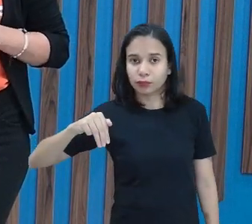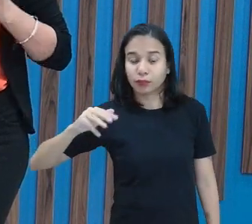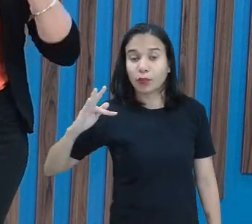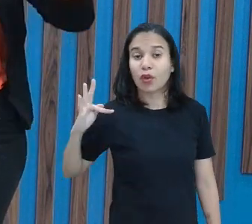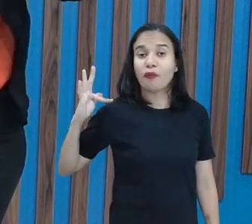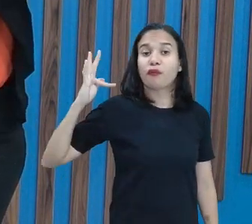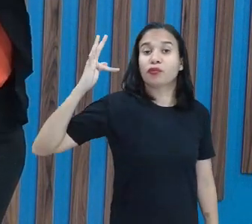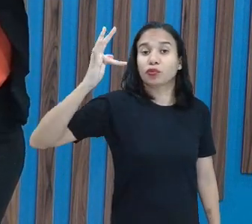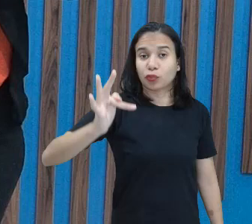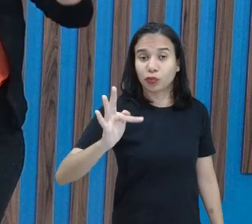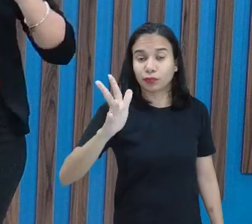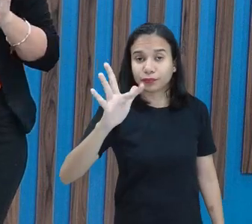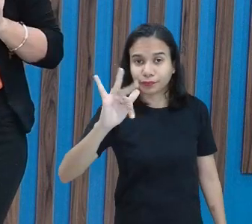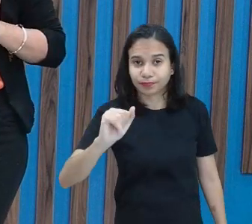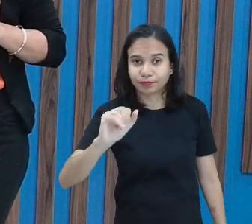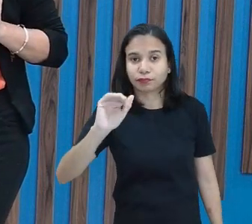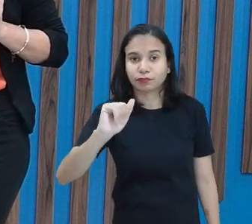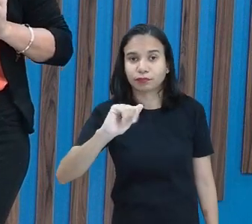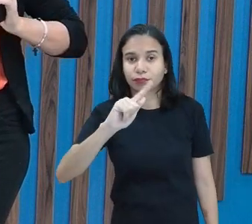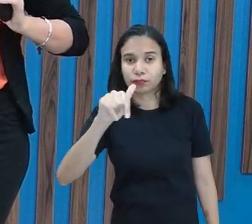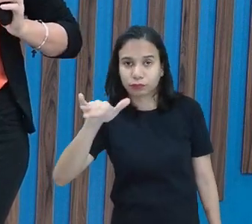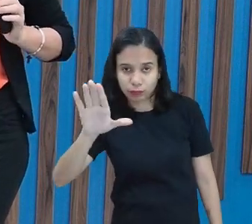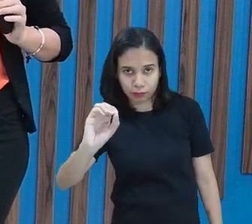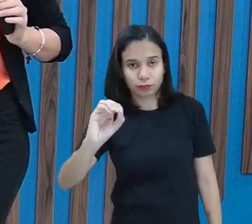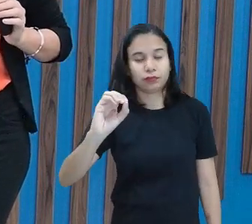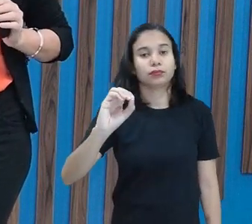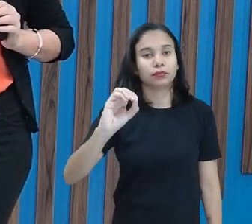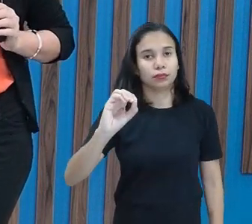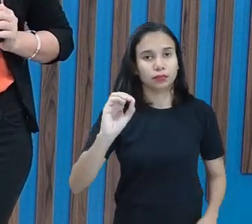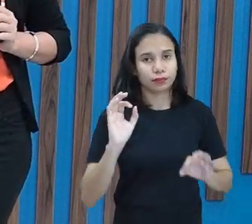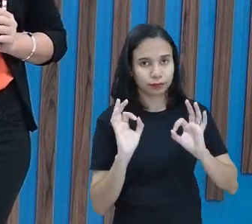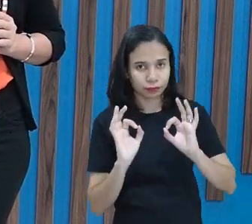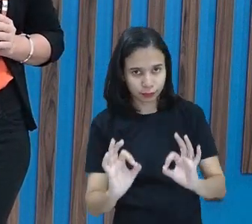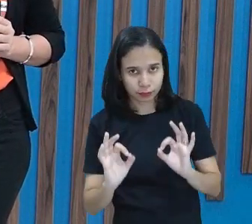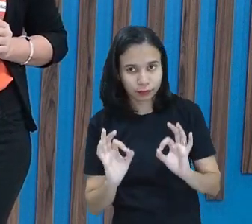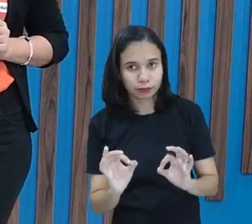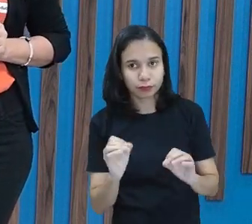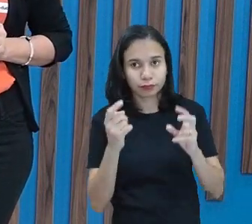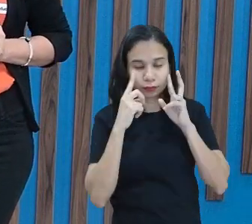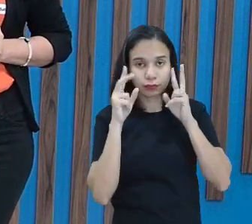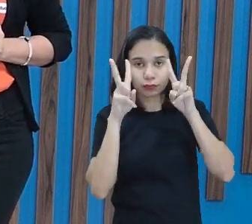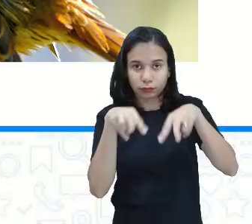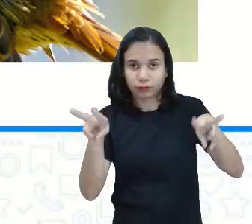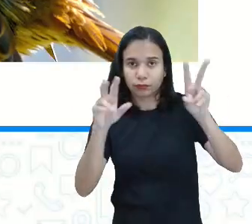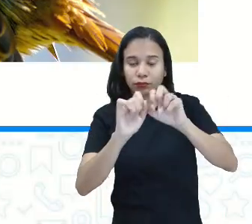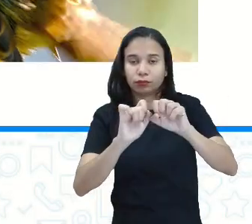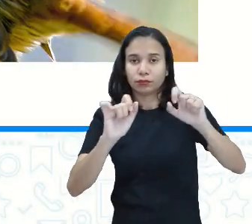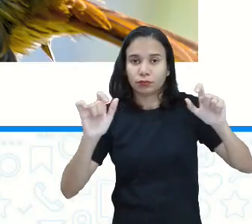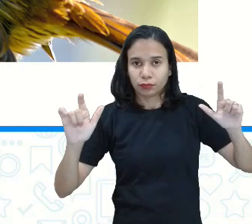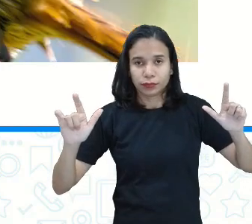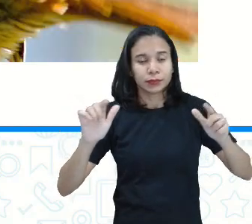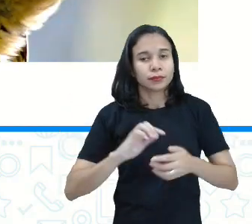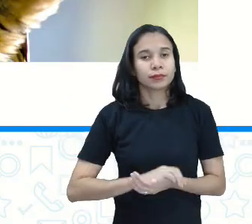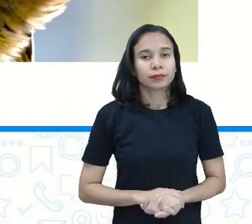No futuro, eu termino a palavrinha com AOTIL. Dá uma olhadinha aí na tela.